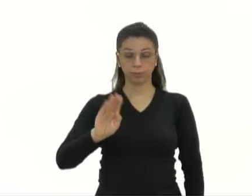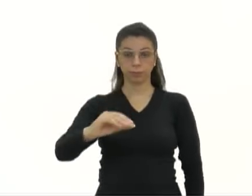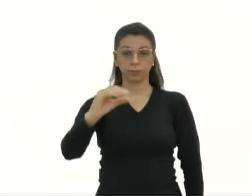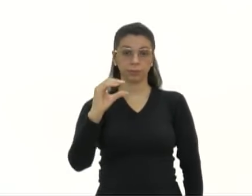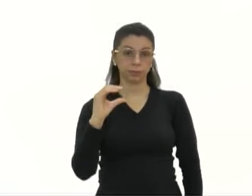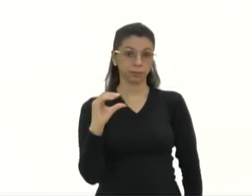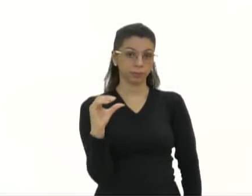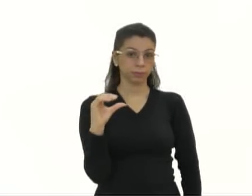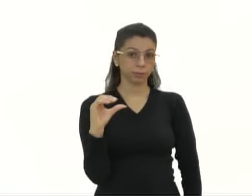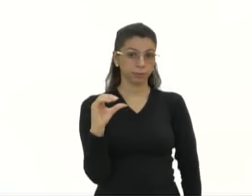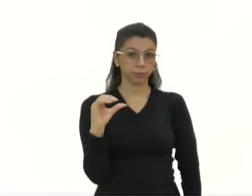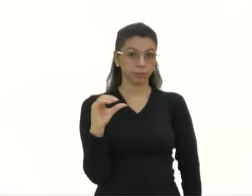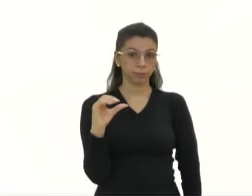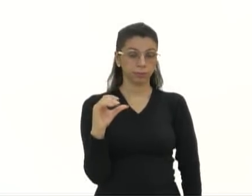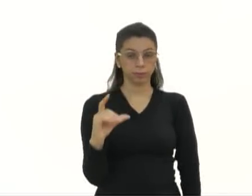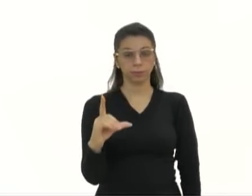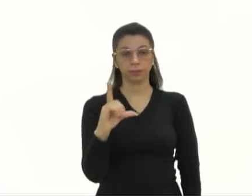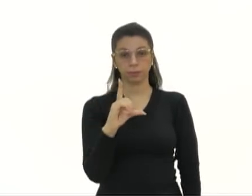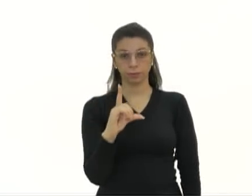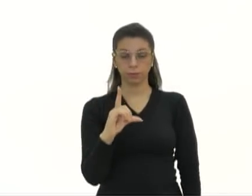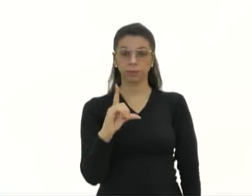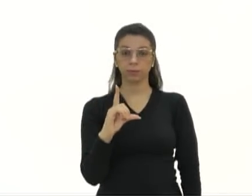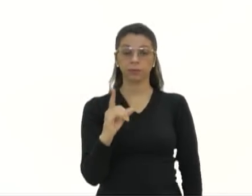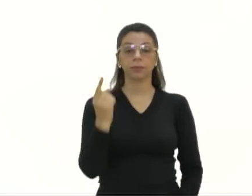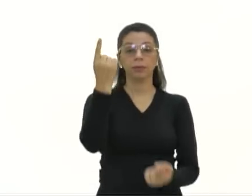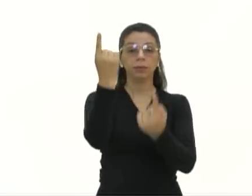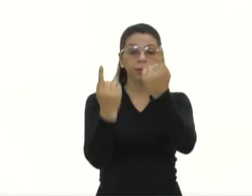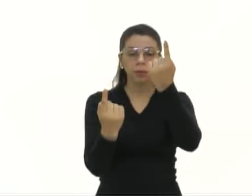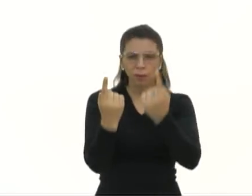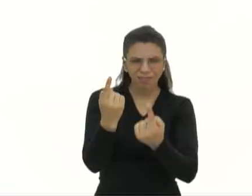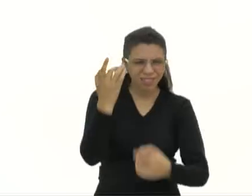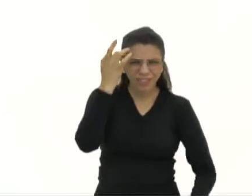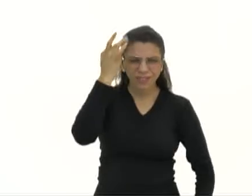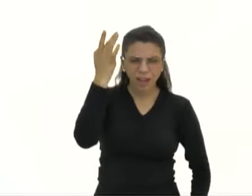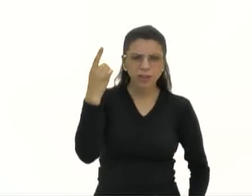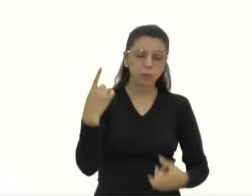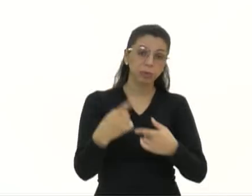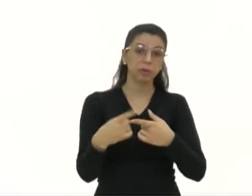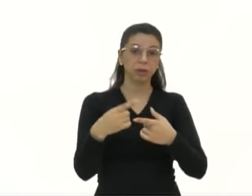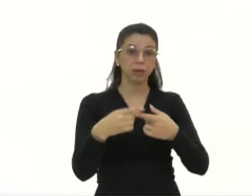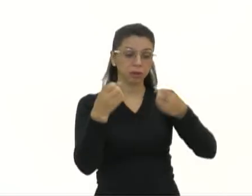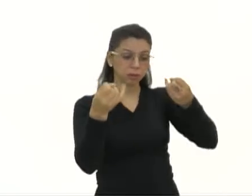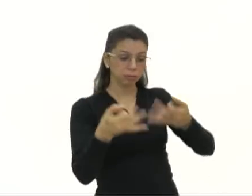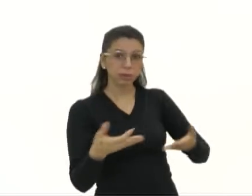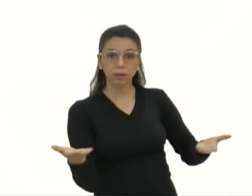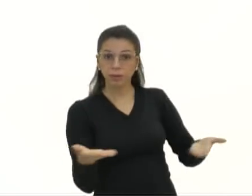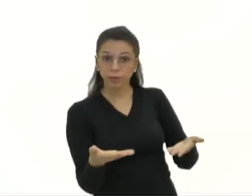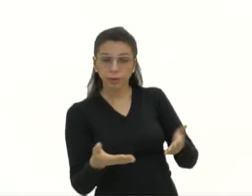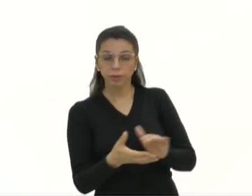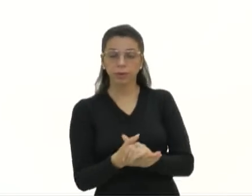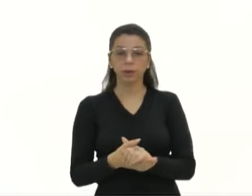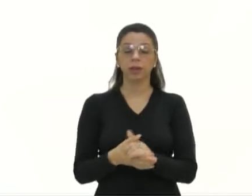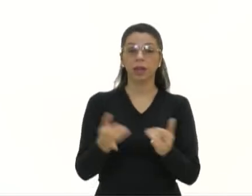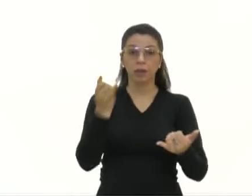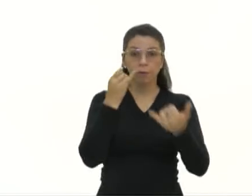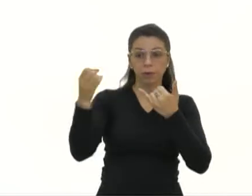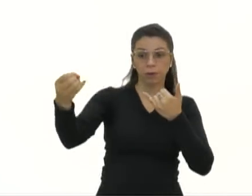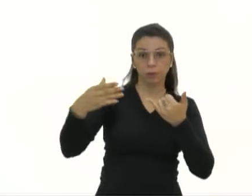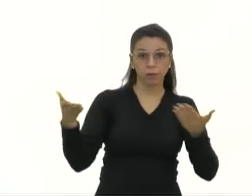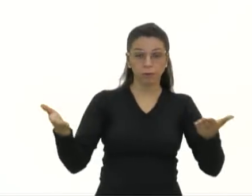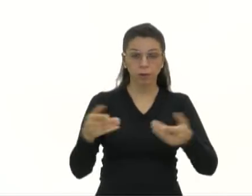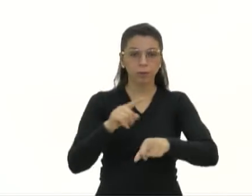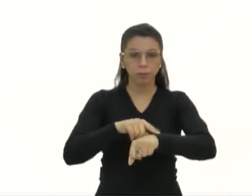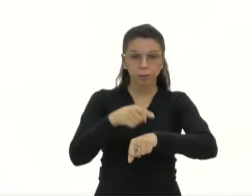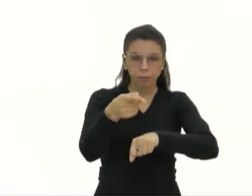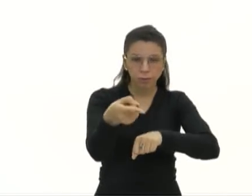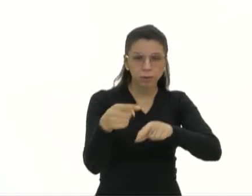membrana timpânica ou letra D, cóclea. Essa tá fácil, porque eu acabei de explicar e é a novidade da aula de hoje. Eu vou dar um tempinho e já